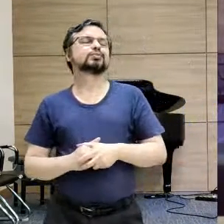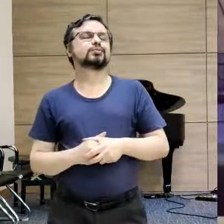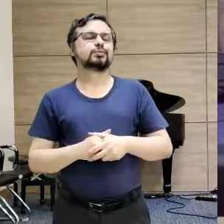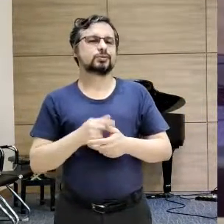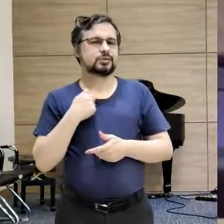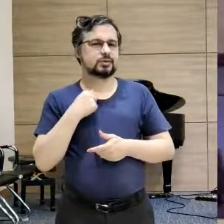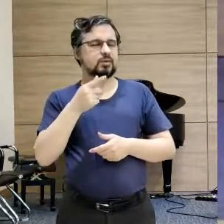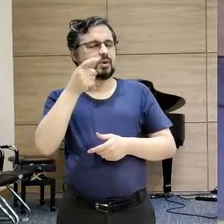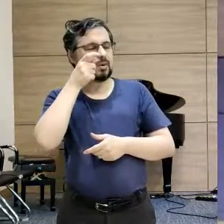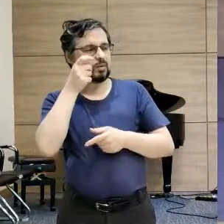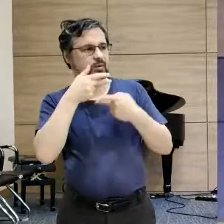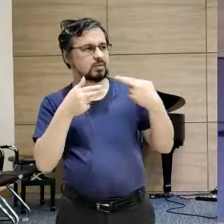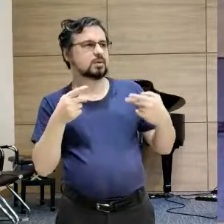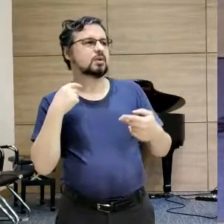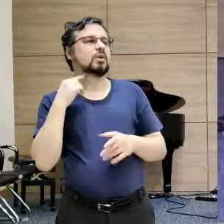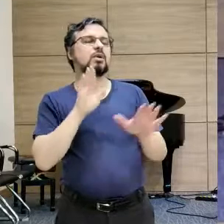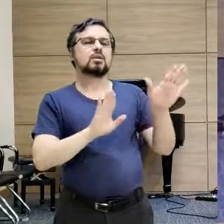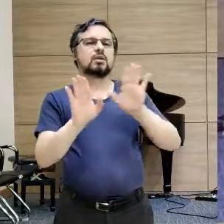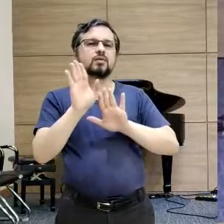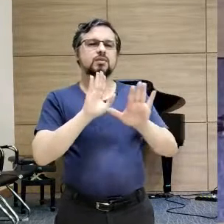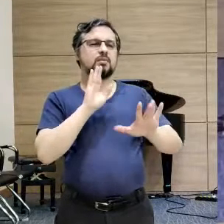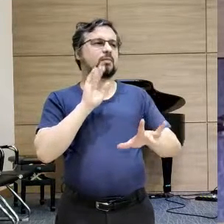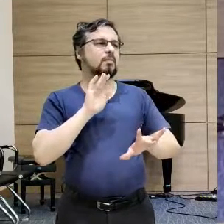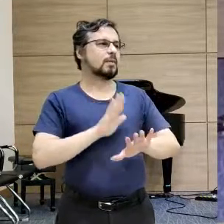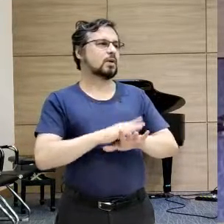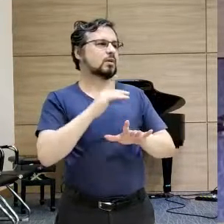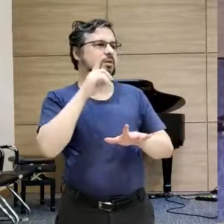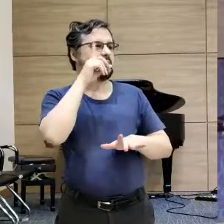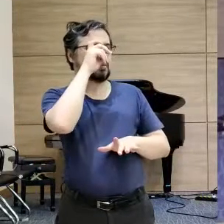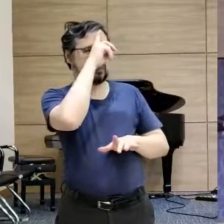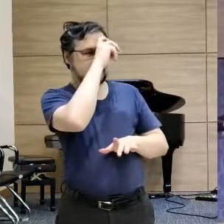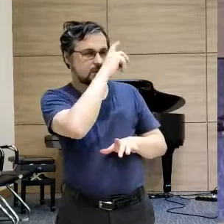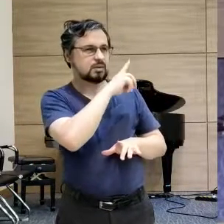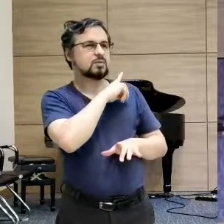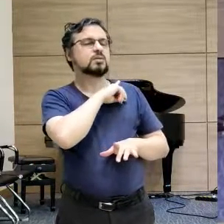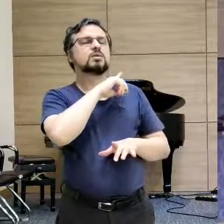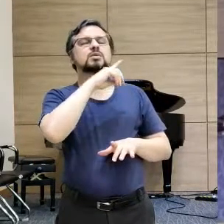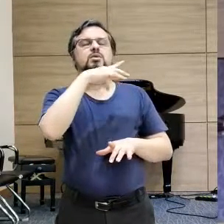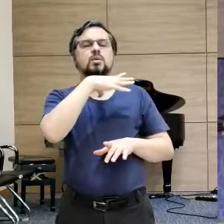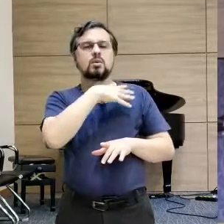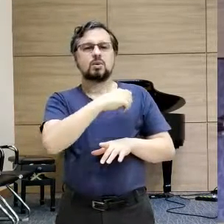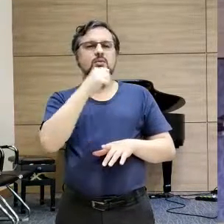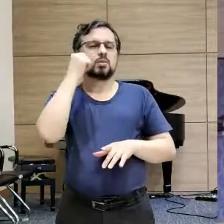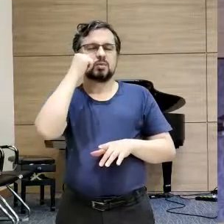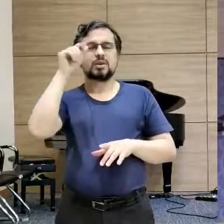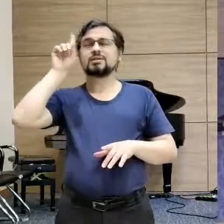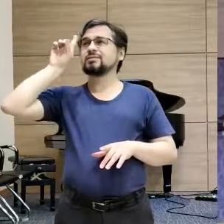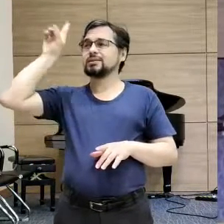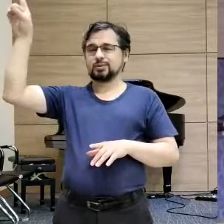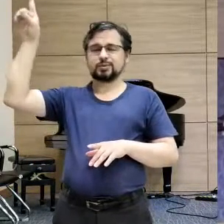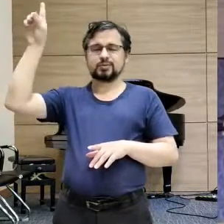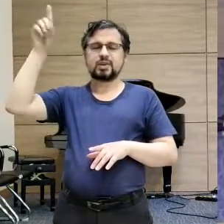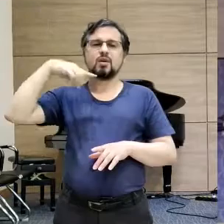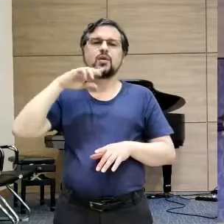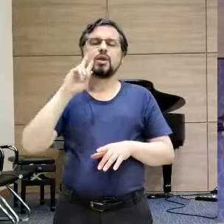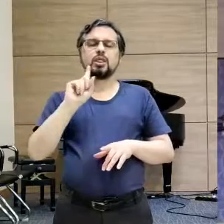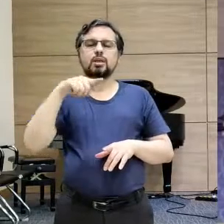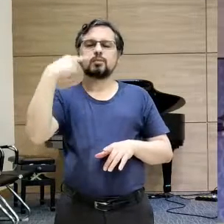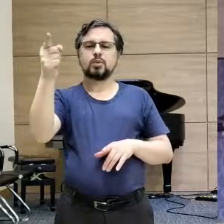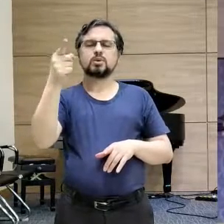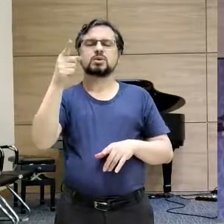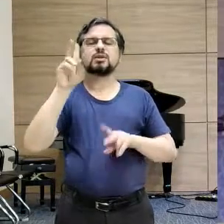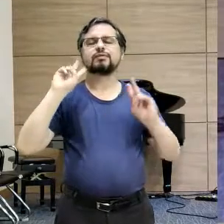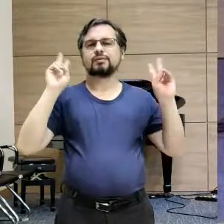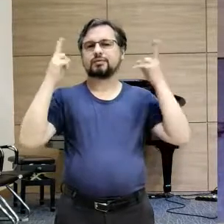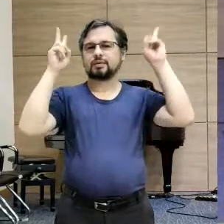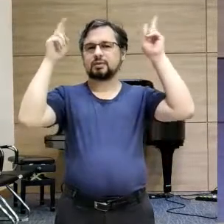irmãos, talvez o maior de todos os perigos da vida de um homem de Deus e de uma mulher de Deus é o pós-vitória,